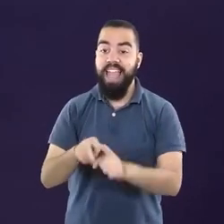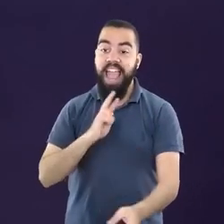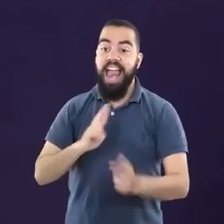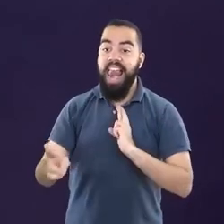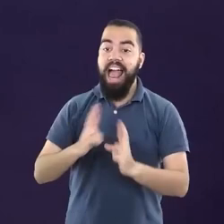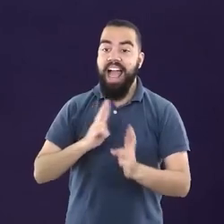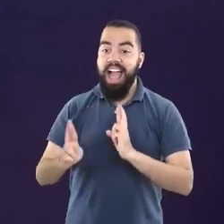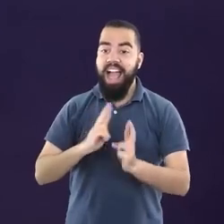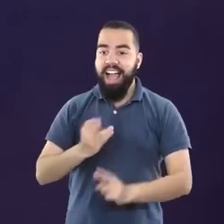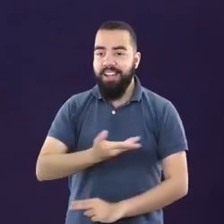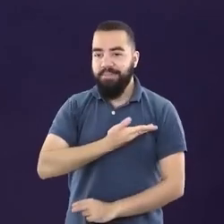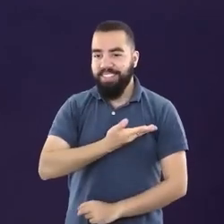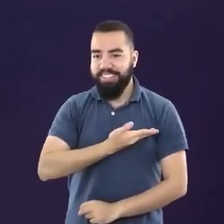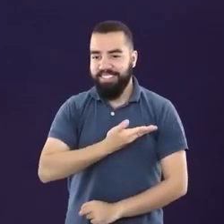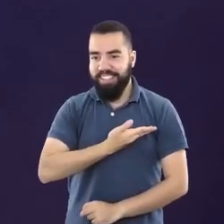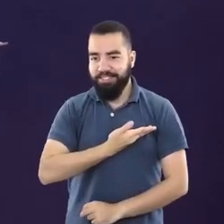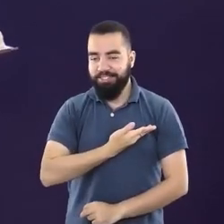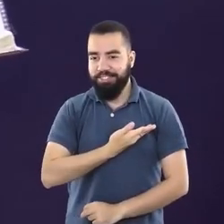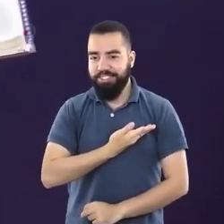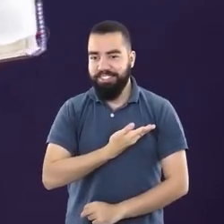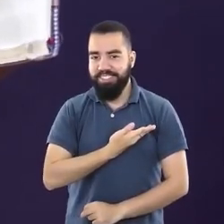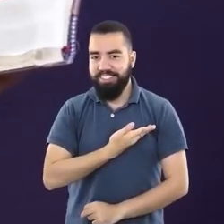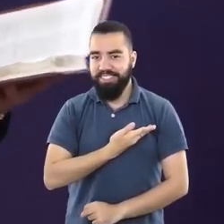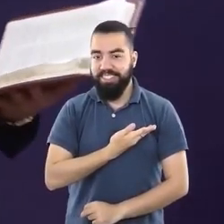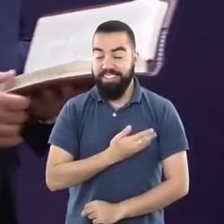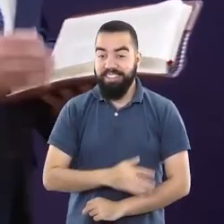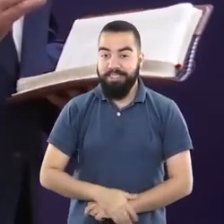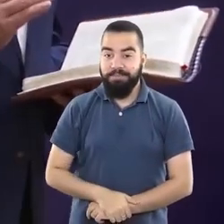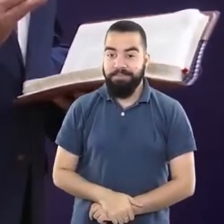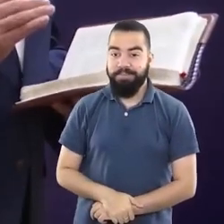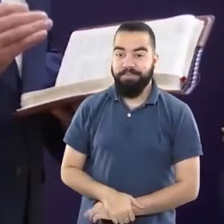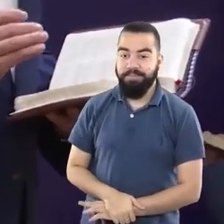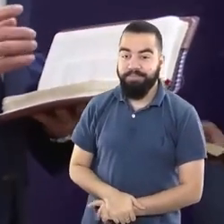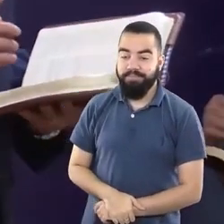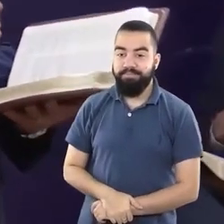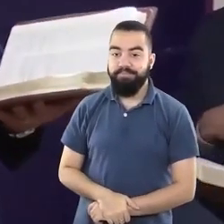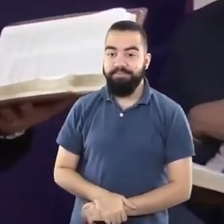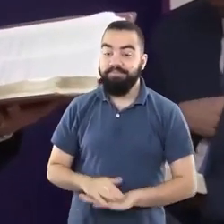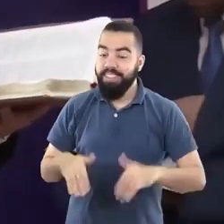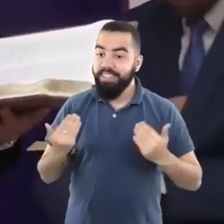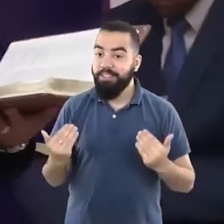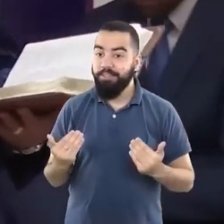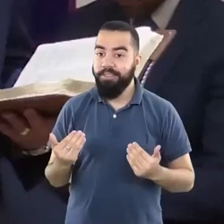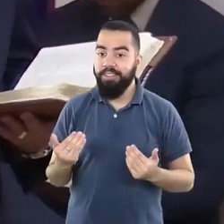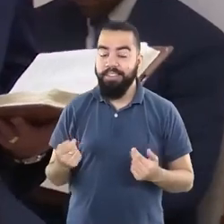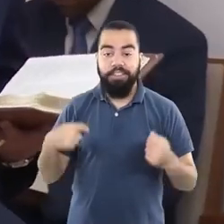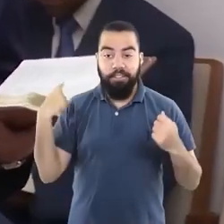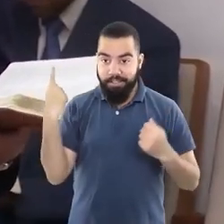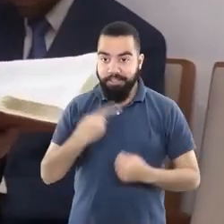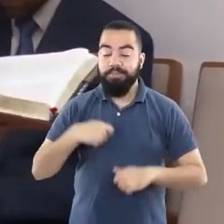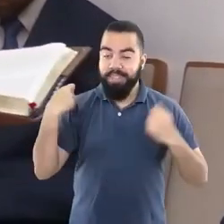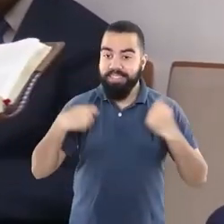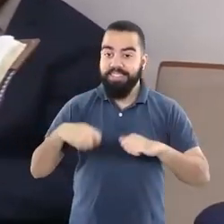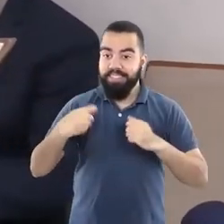Eu acho isso impressionante. E aqui está um princípio de vida, irmãos, dos mais sábios da